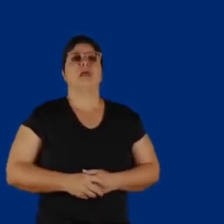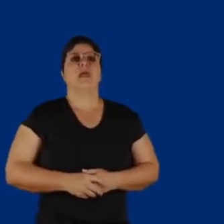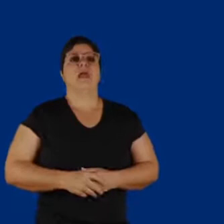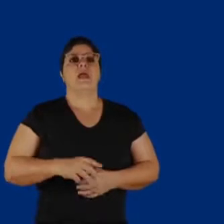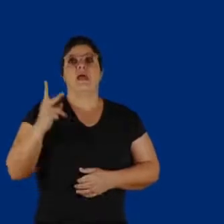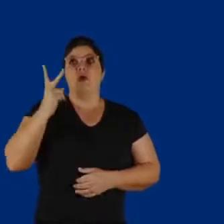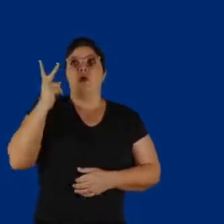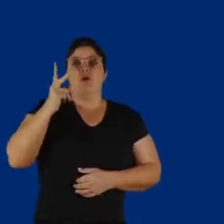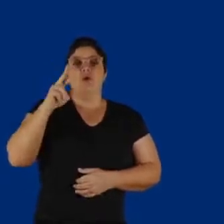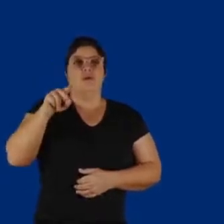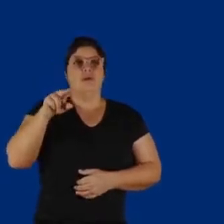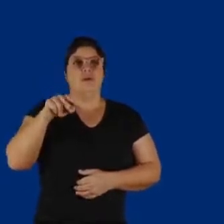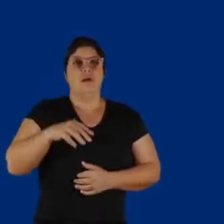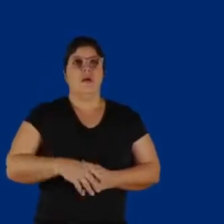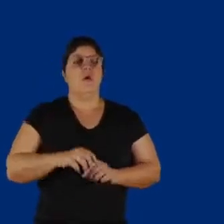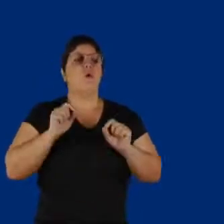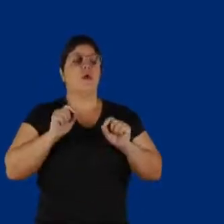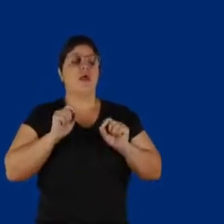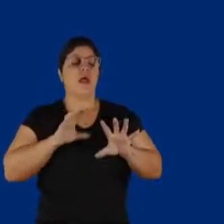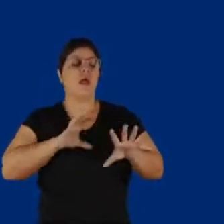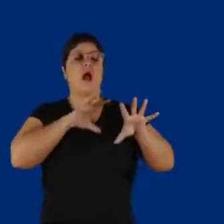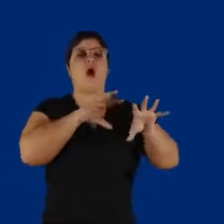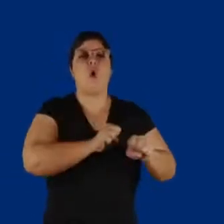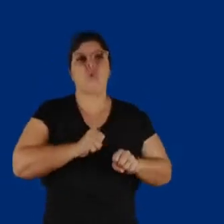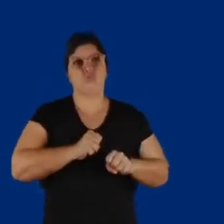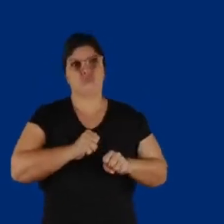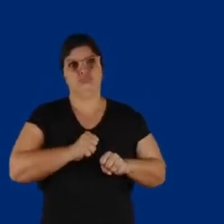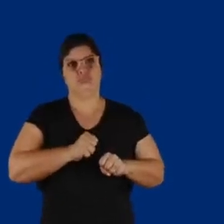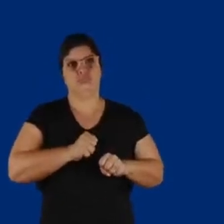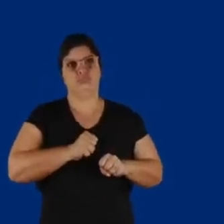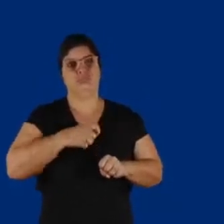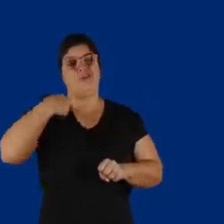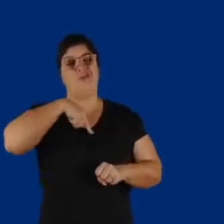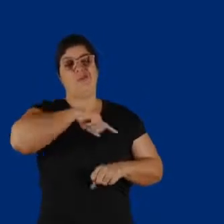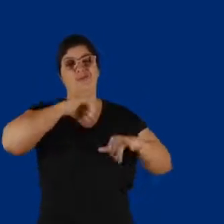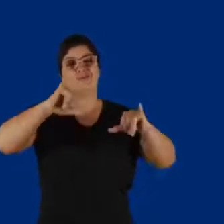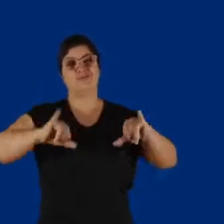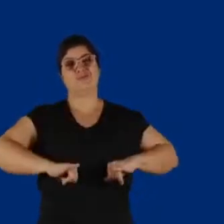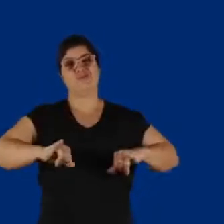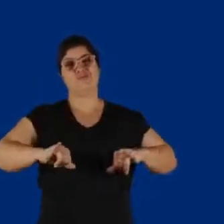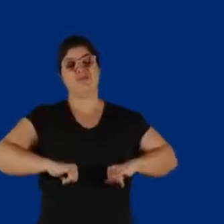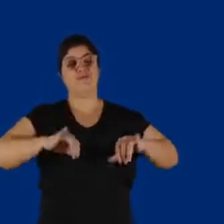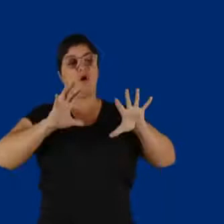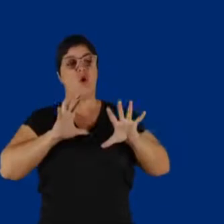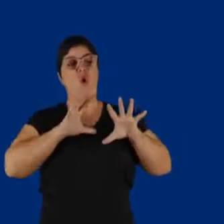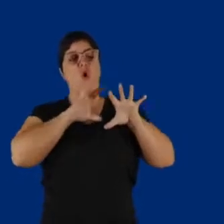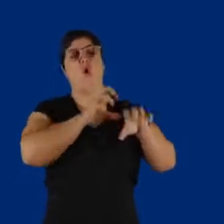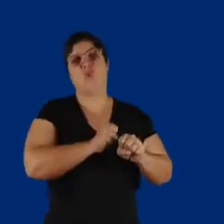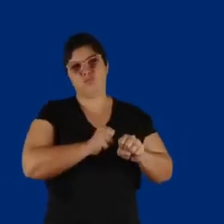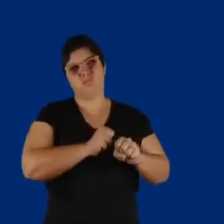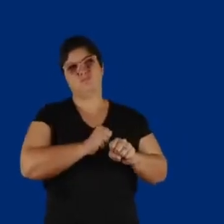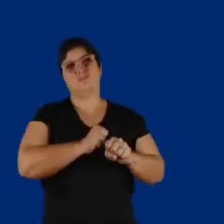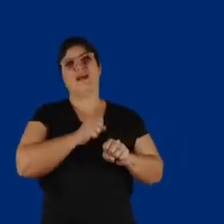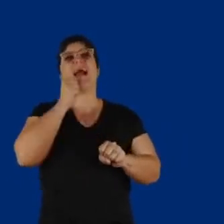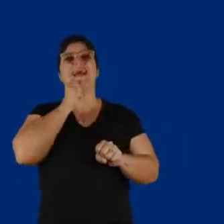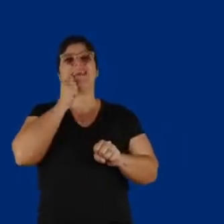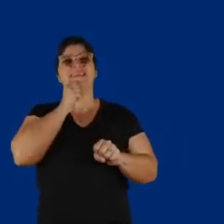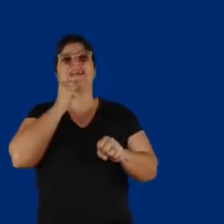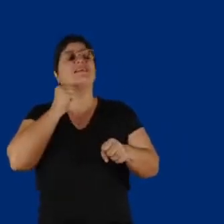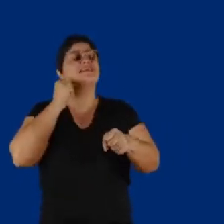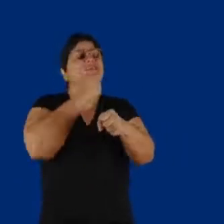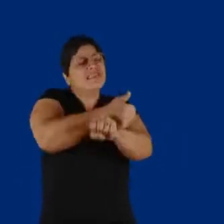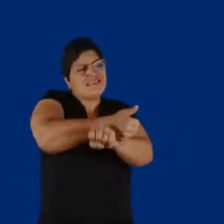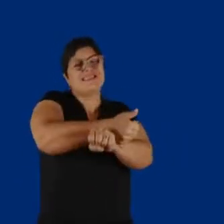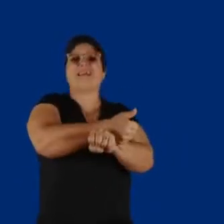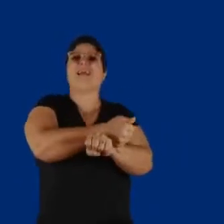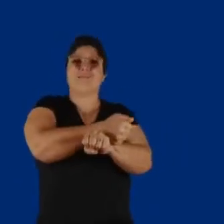ele, é a questão da colonização, entende? A gente está sofrendo de colonização, a gente está sofrendo de escravidão, a